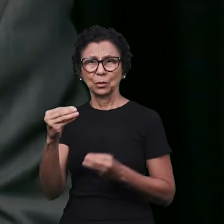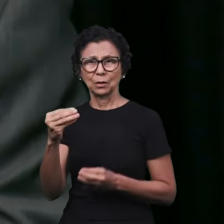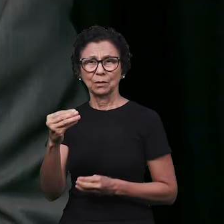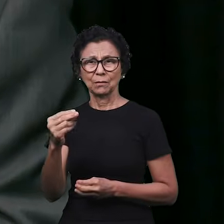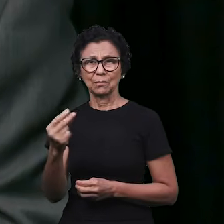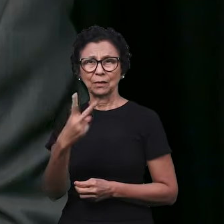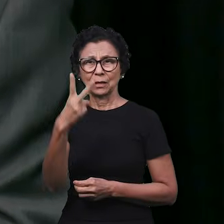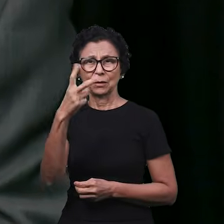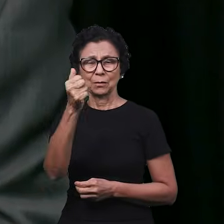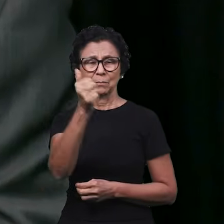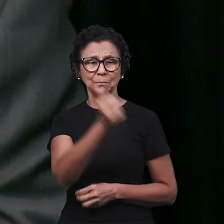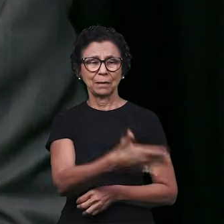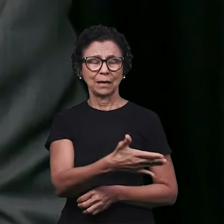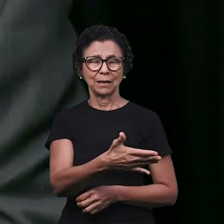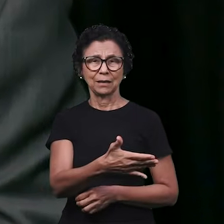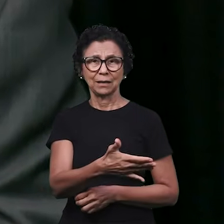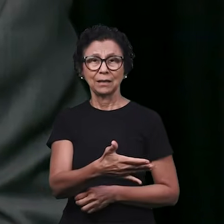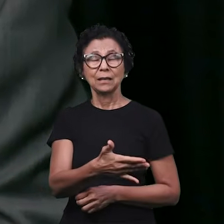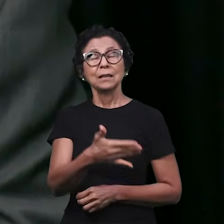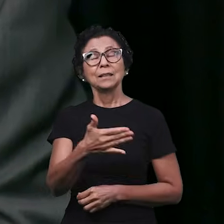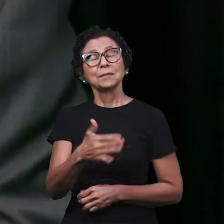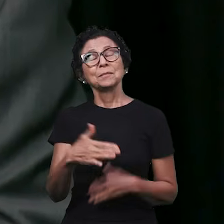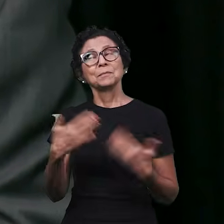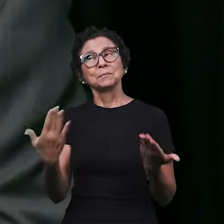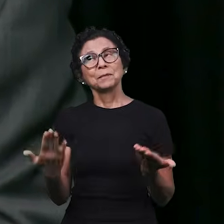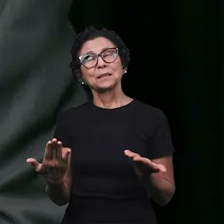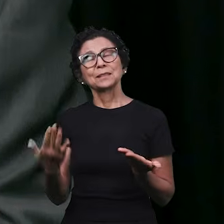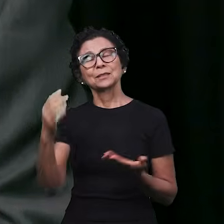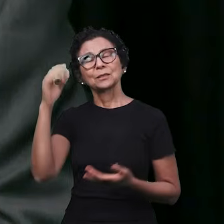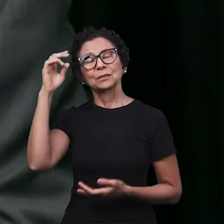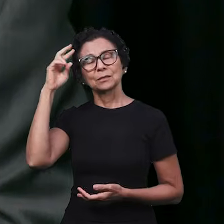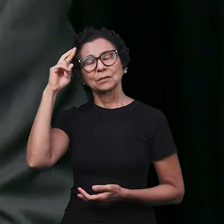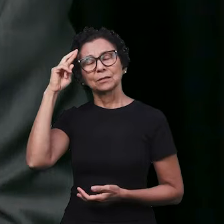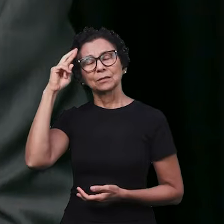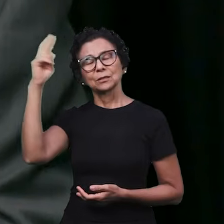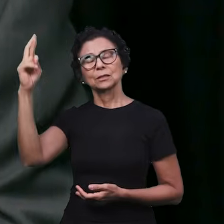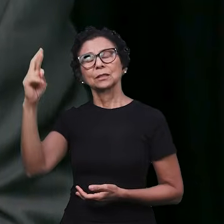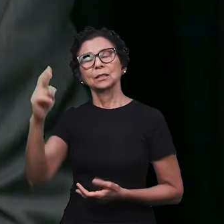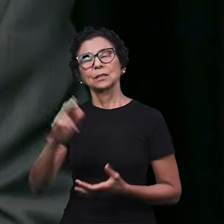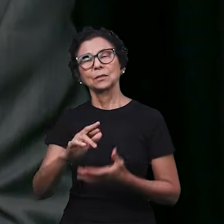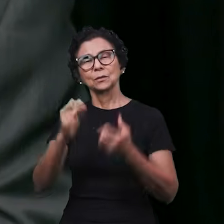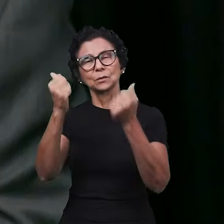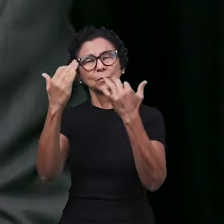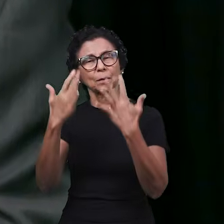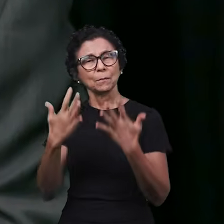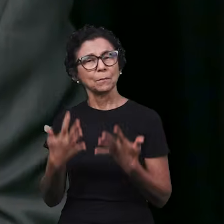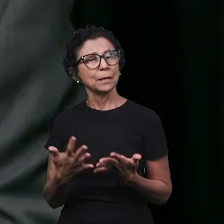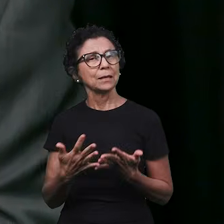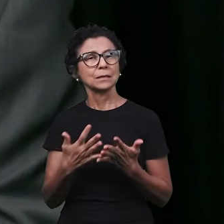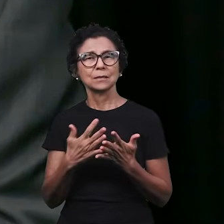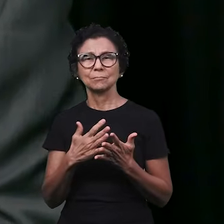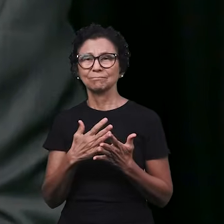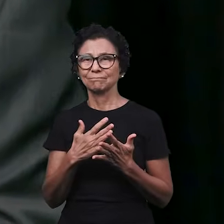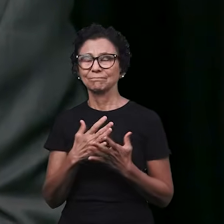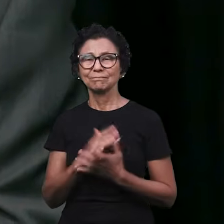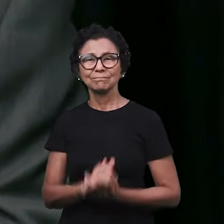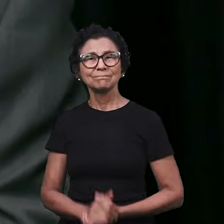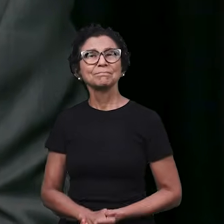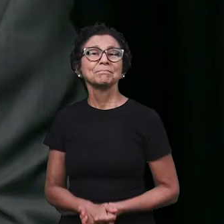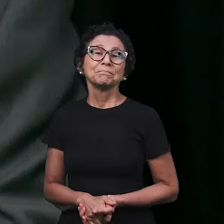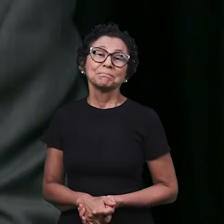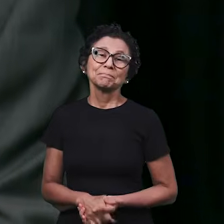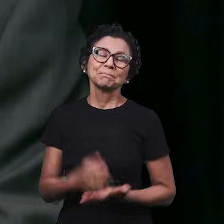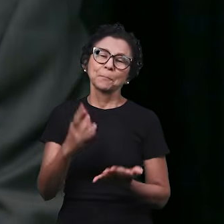Senhor é a sua riqueza, é o seu tesouro, é a sua porção, e que por amor a esse tesouro você deixou tudo, e você faz Deus isso